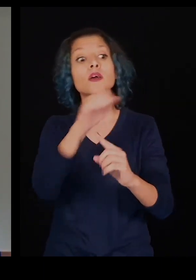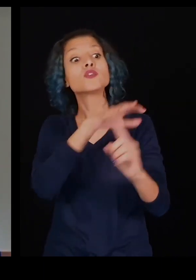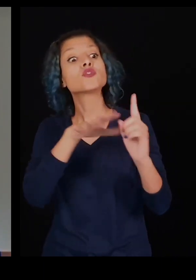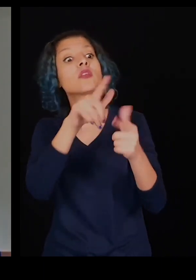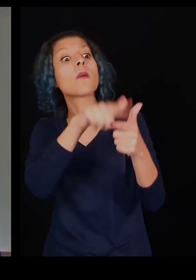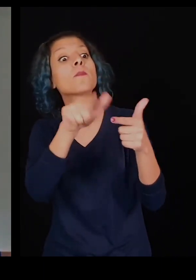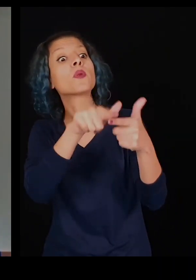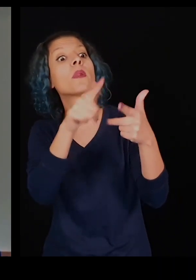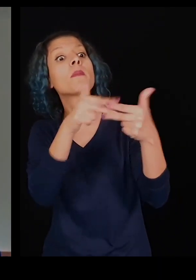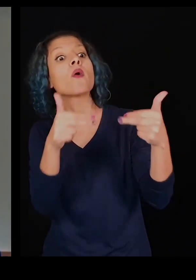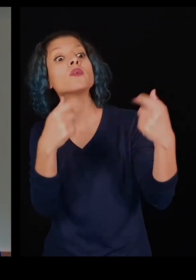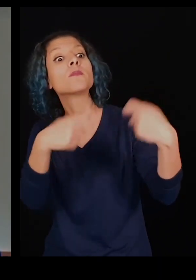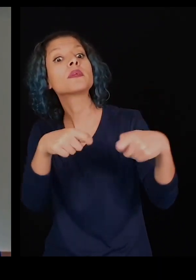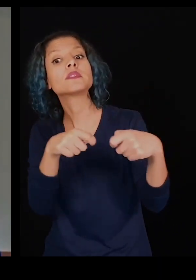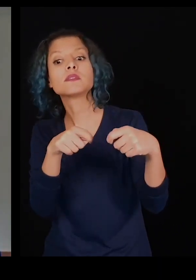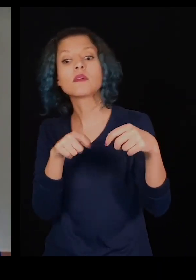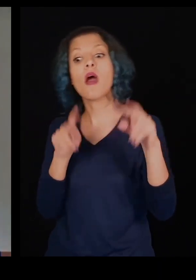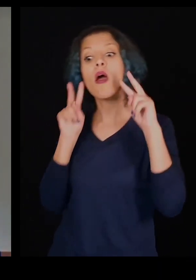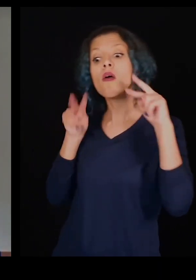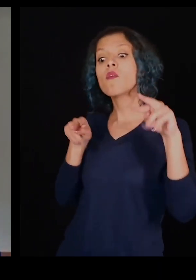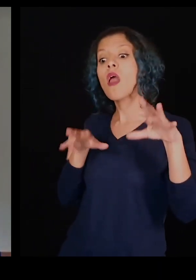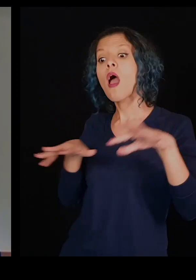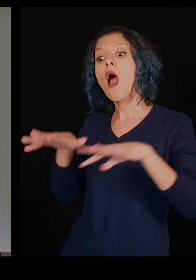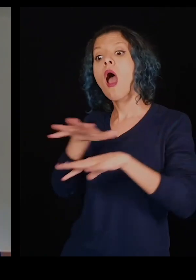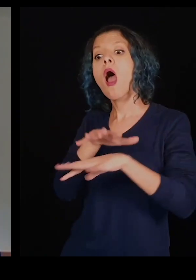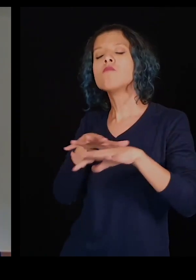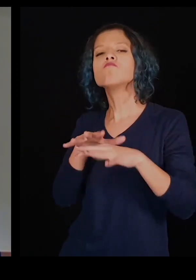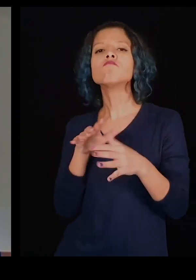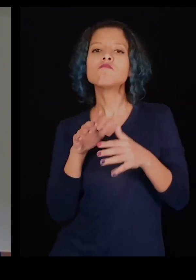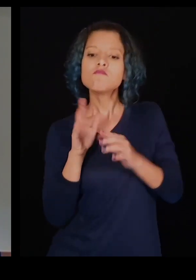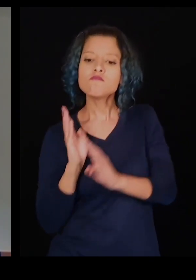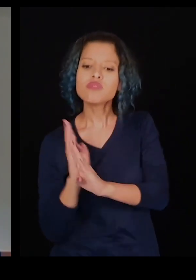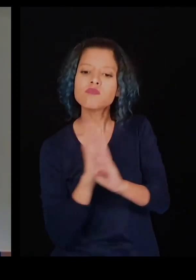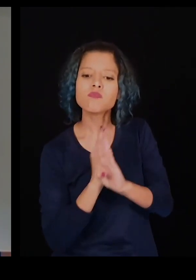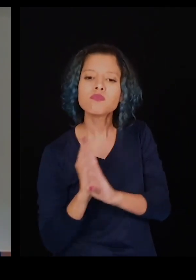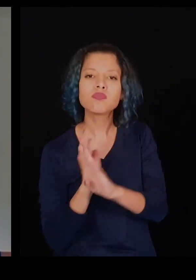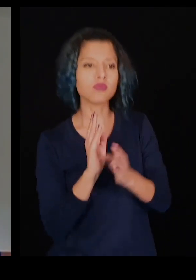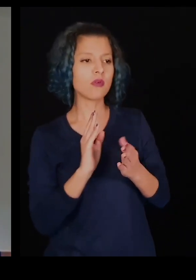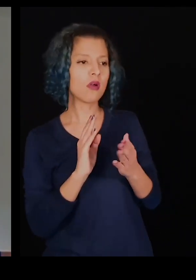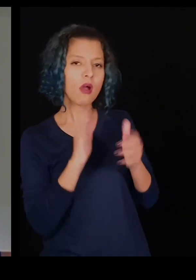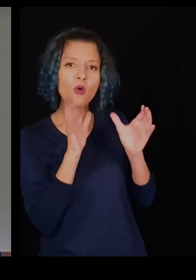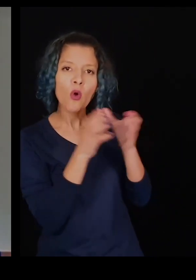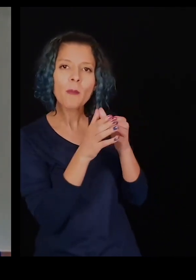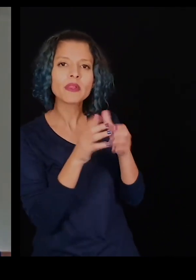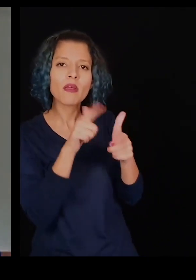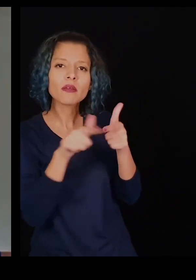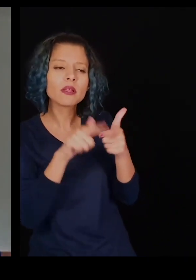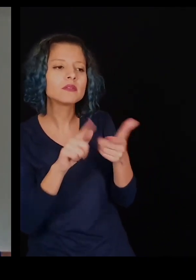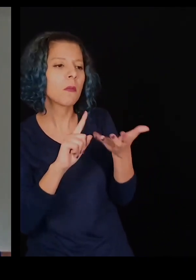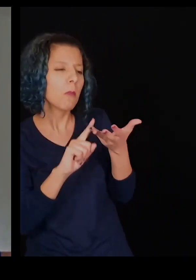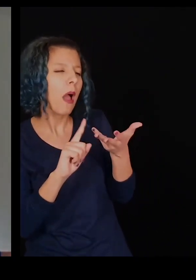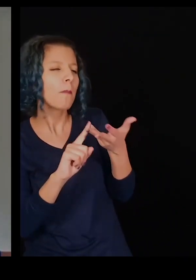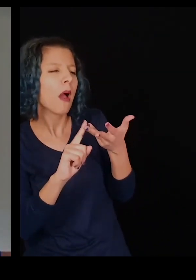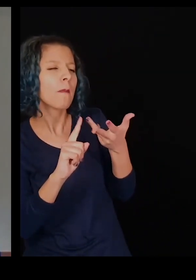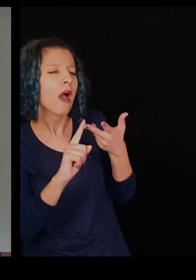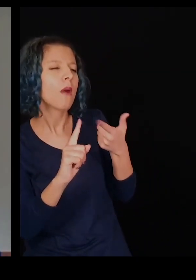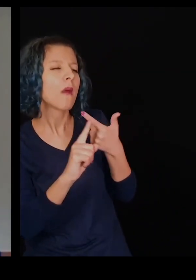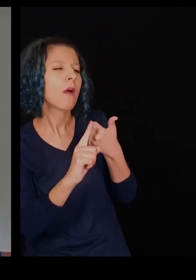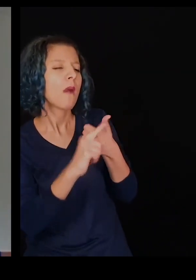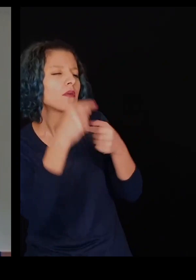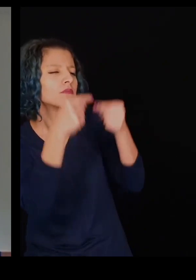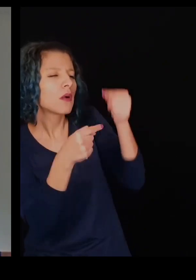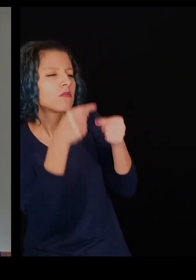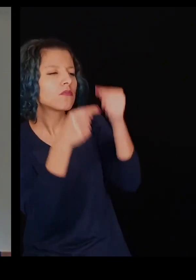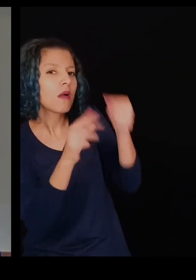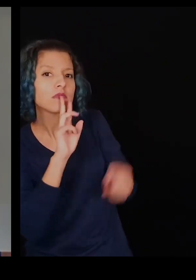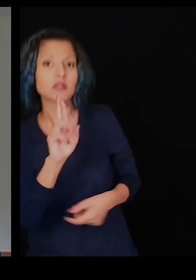nós levamos isso ao comitê. Então, a função do Instituto, a nossa, é apontar problemas que podem estar aparecendo para